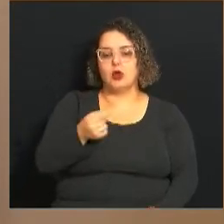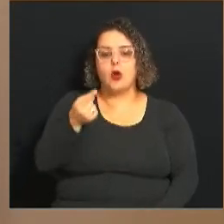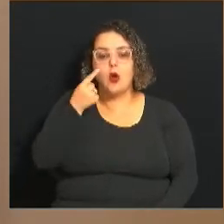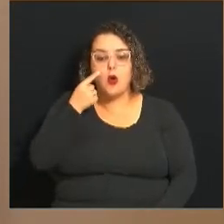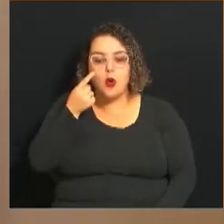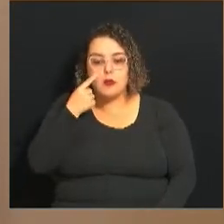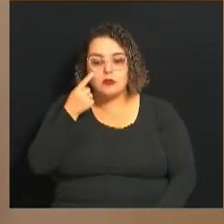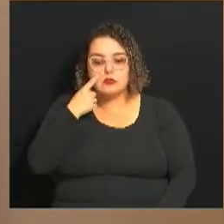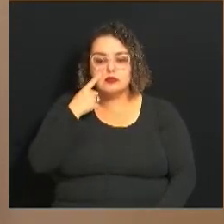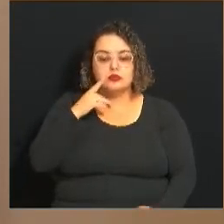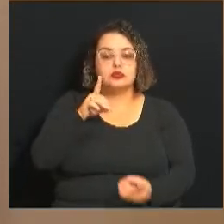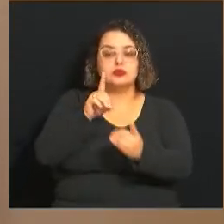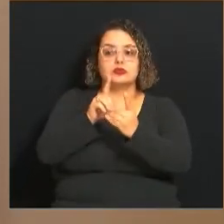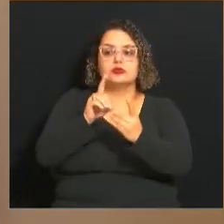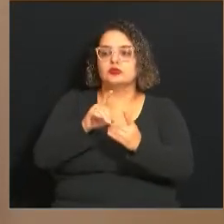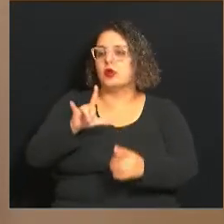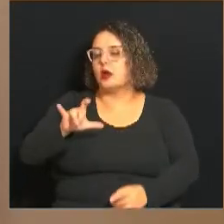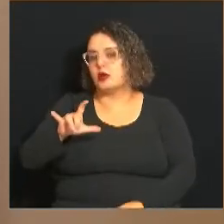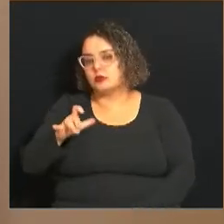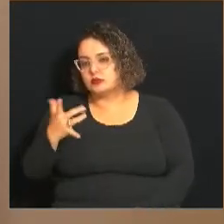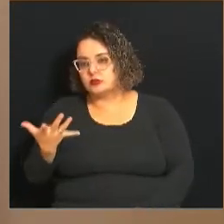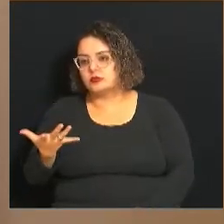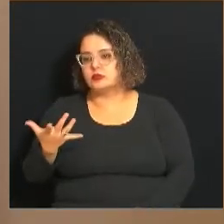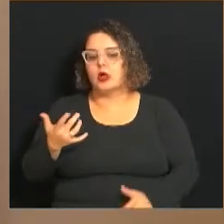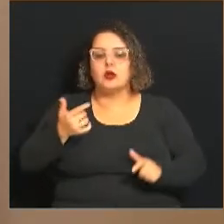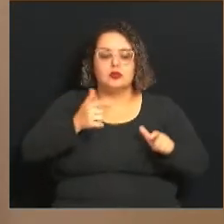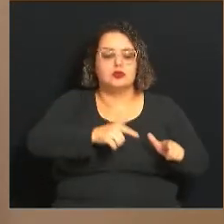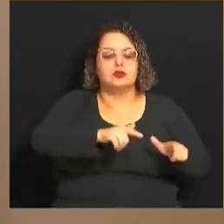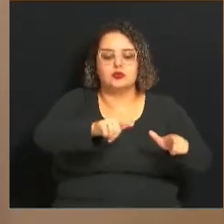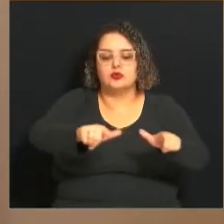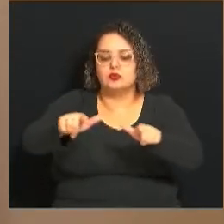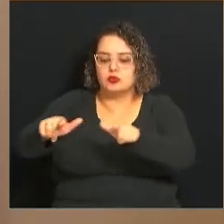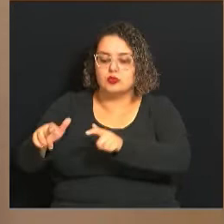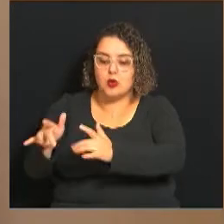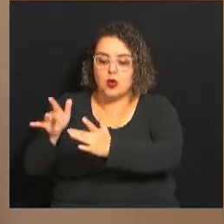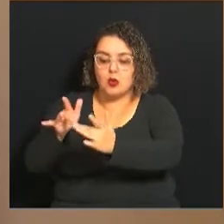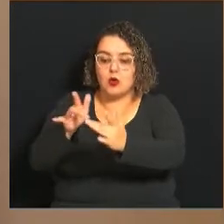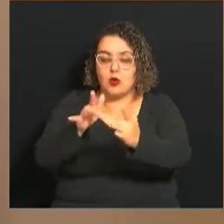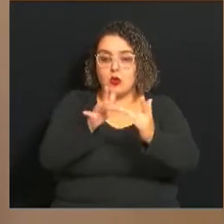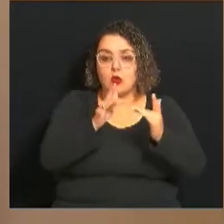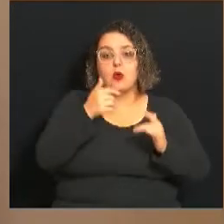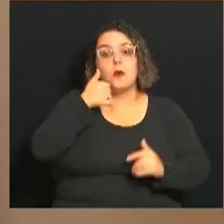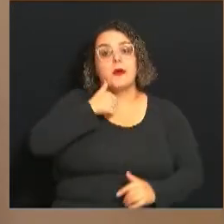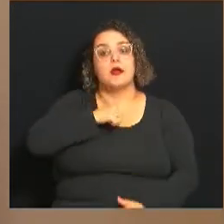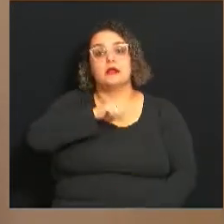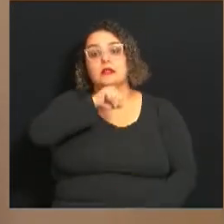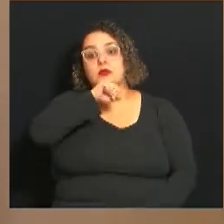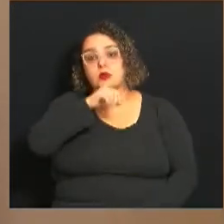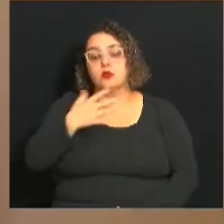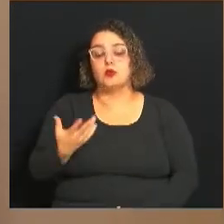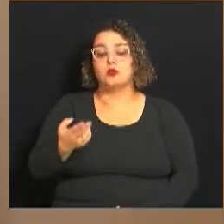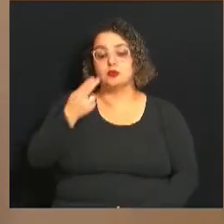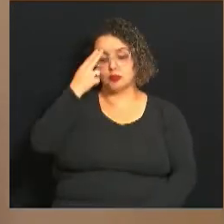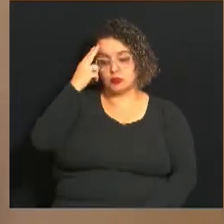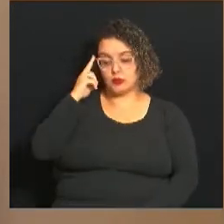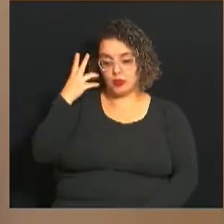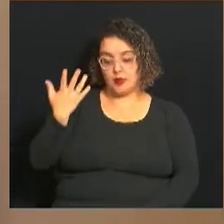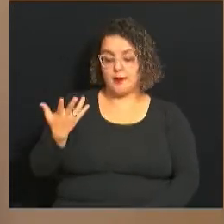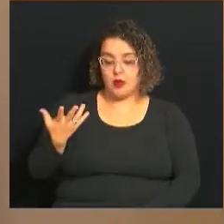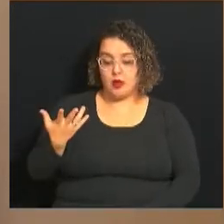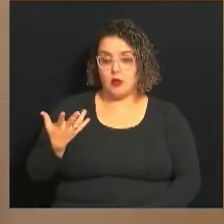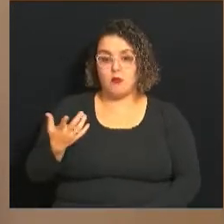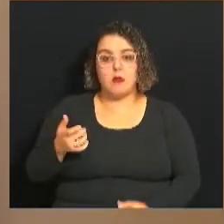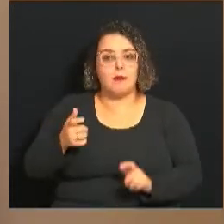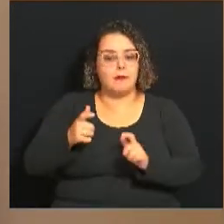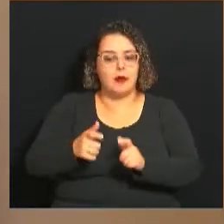consultório, no Instagram, né, assim, nos locais que eu tenho de contato com as mães, Gabriel, uma